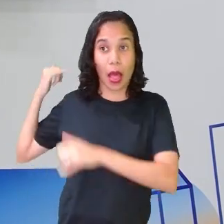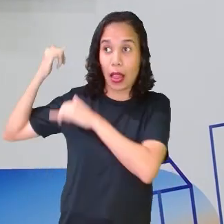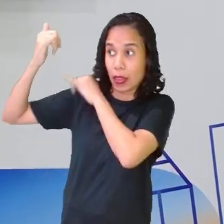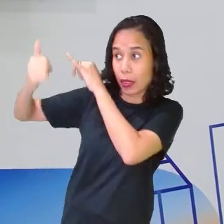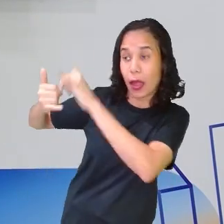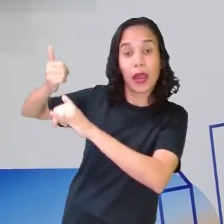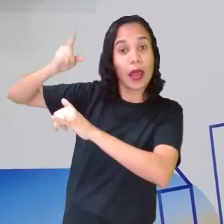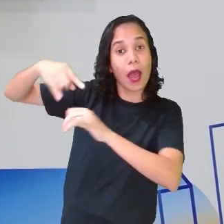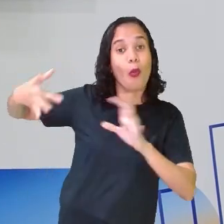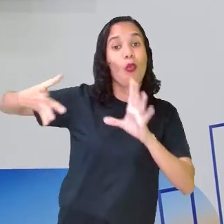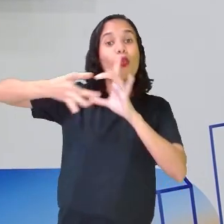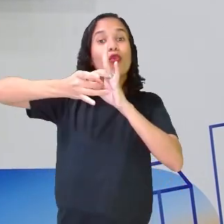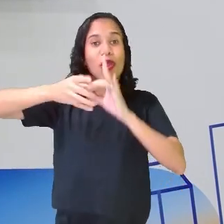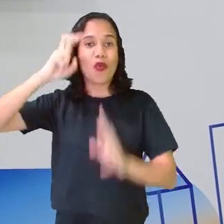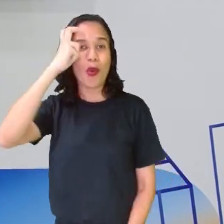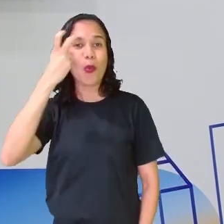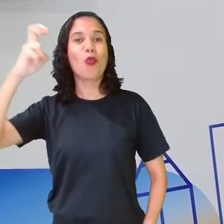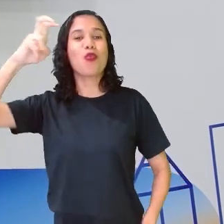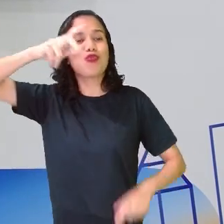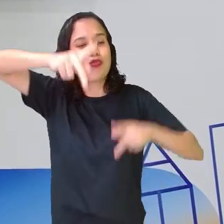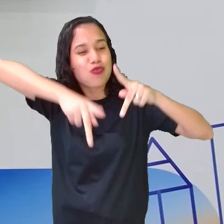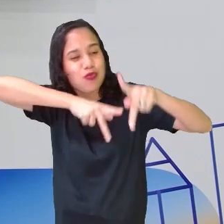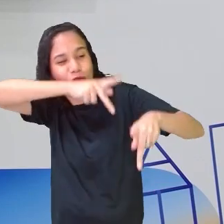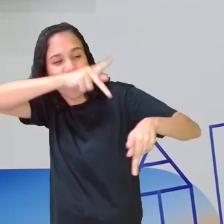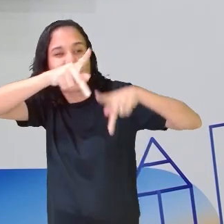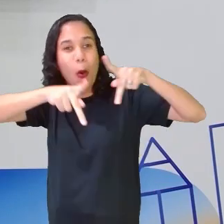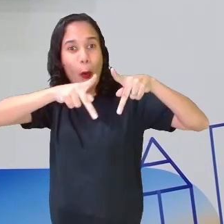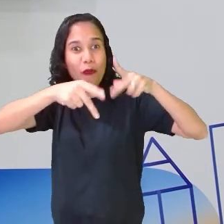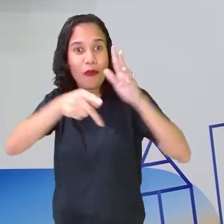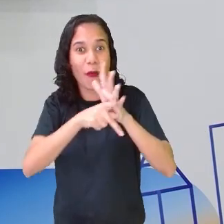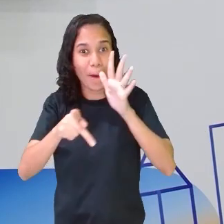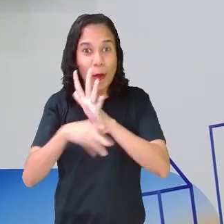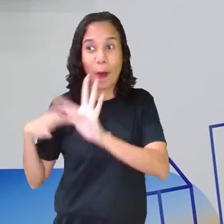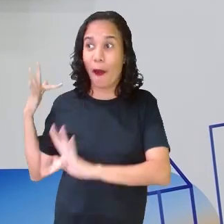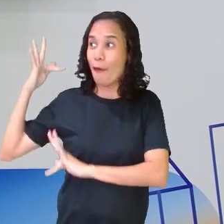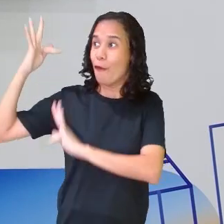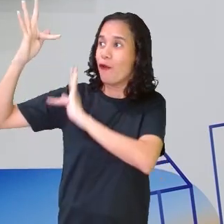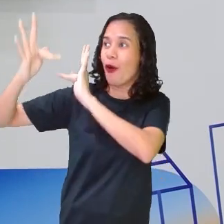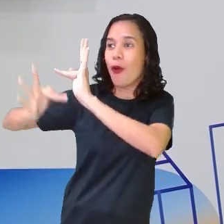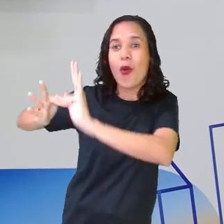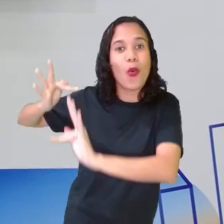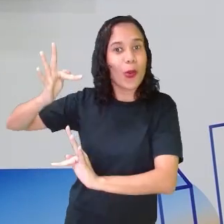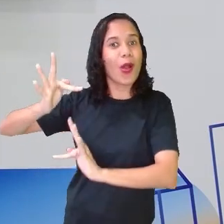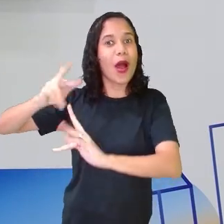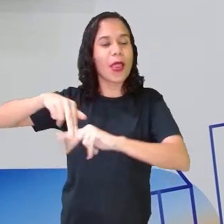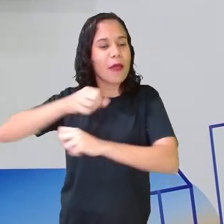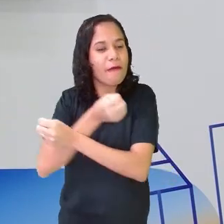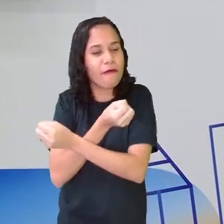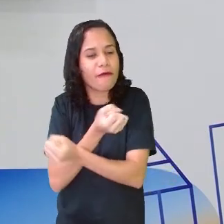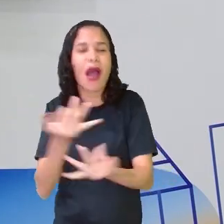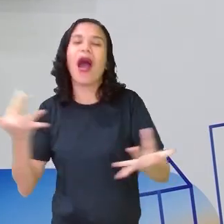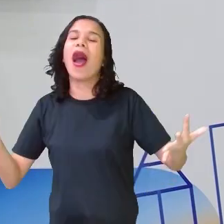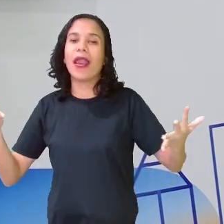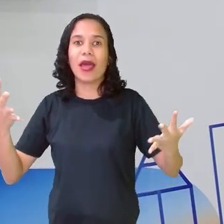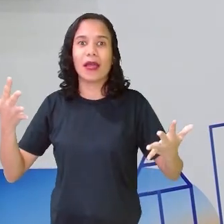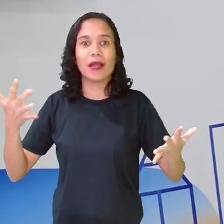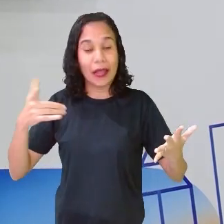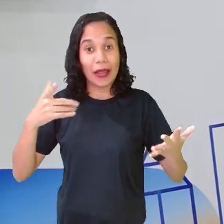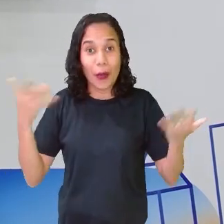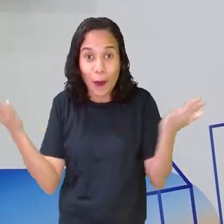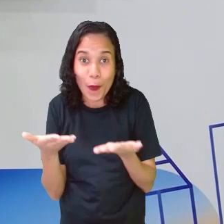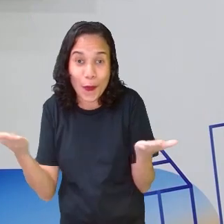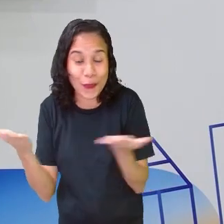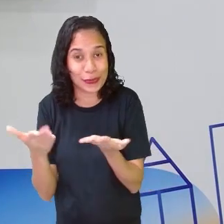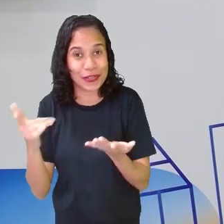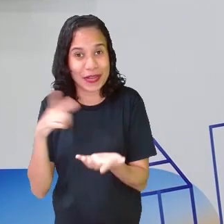faz parte da cultura de um povo, né? Do folclore, né? Então nós temos várias lendas e hoje eu trago